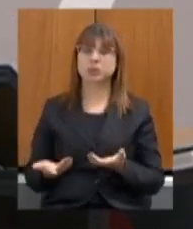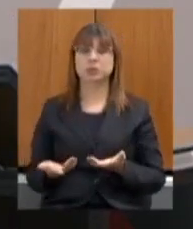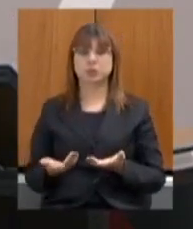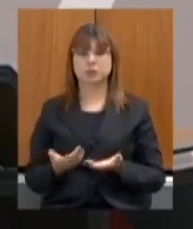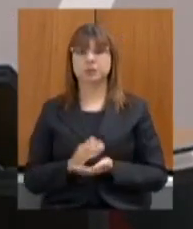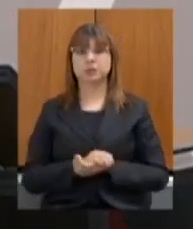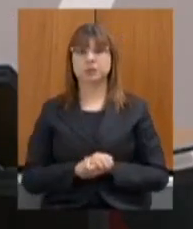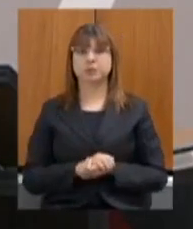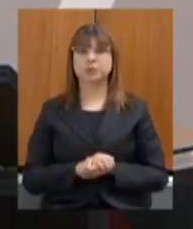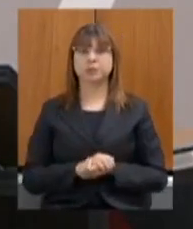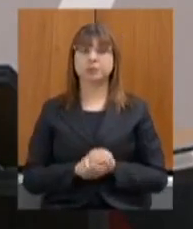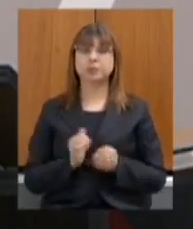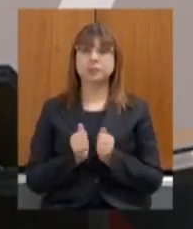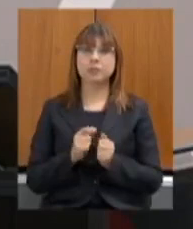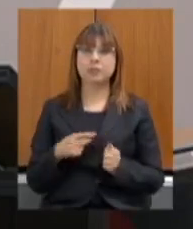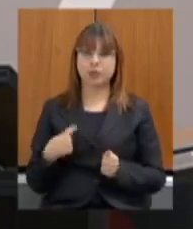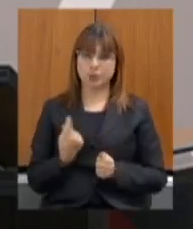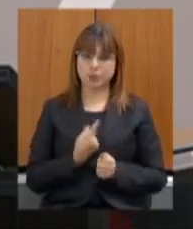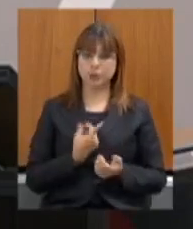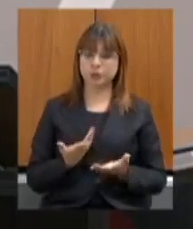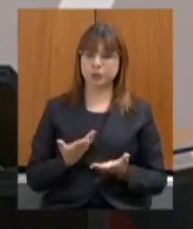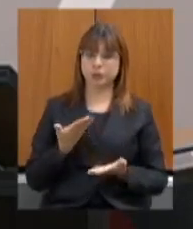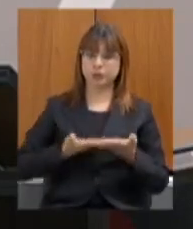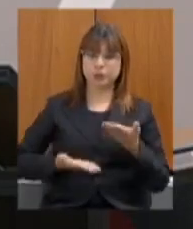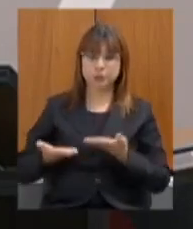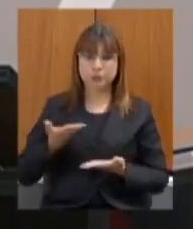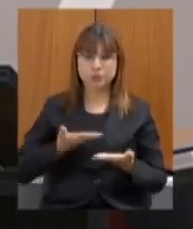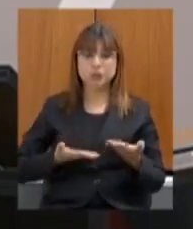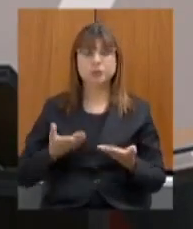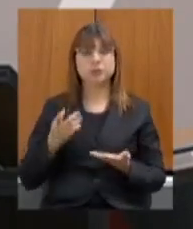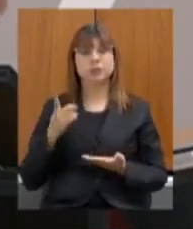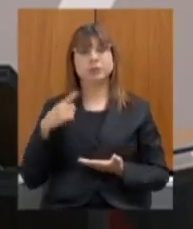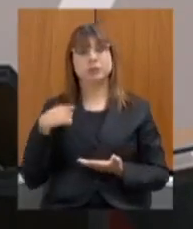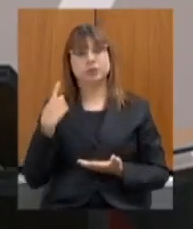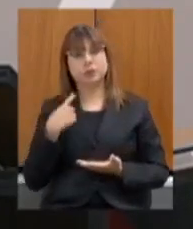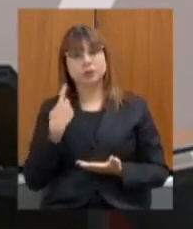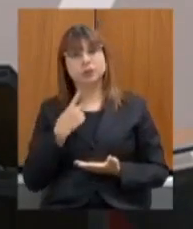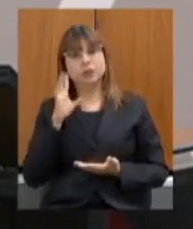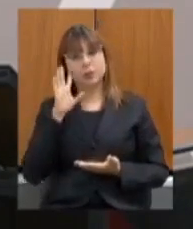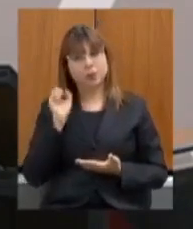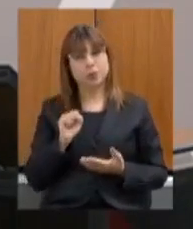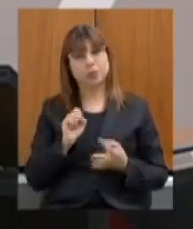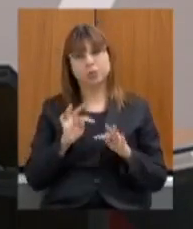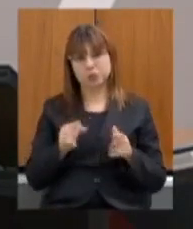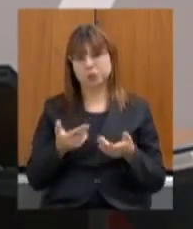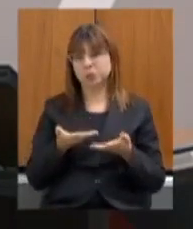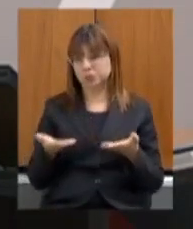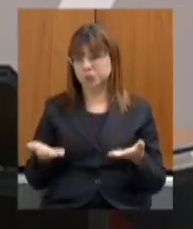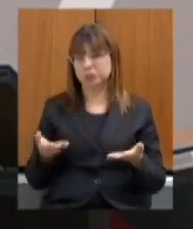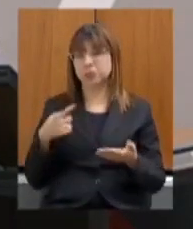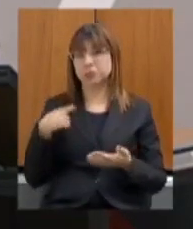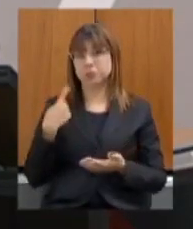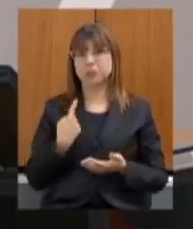lidou conosco enquanto parlamentar, imagino que todos os colegas da mesma forma.